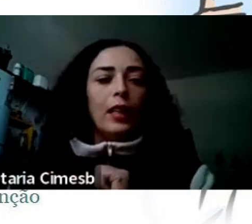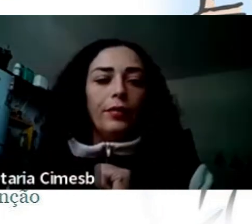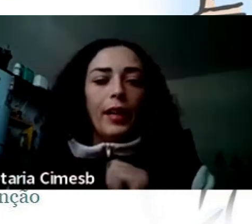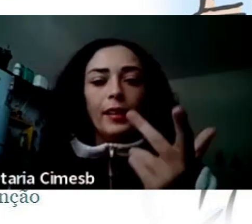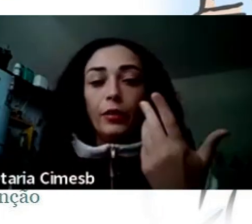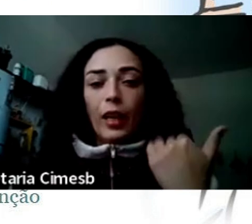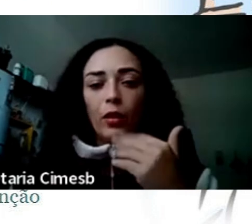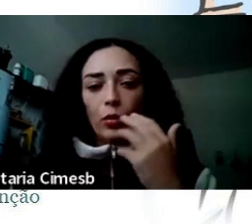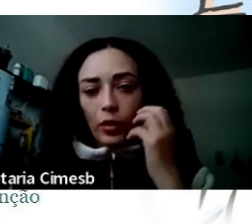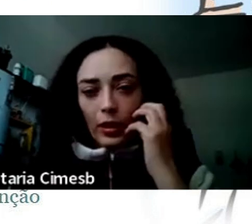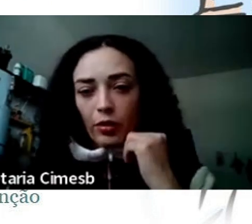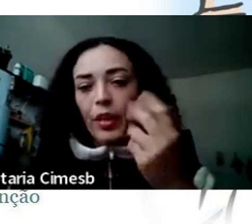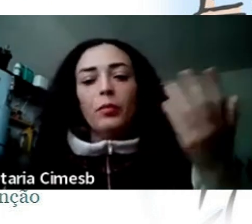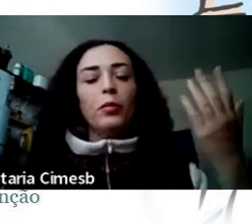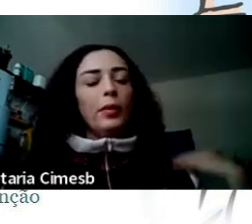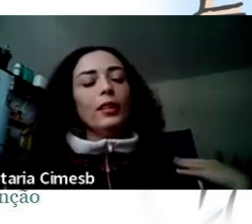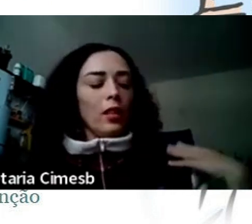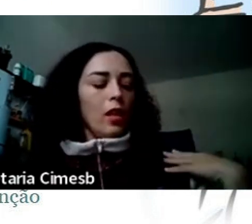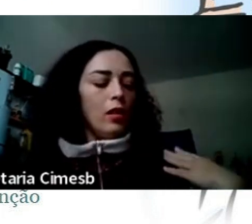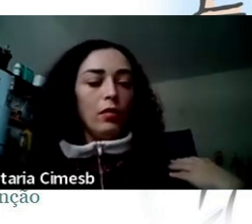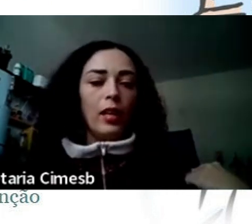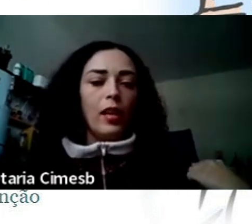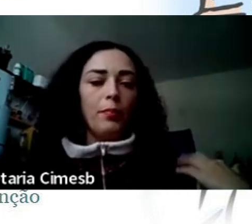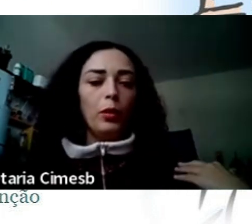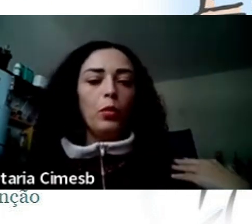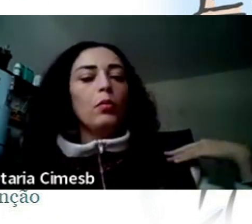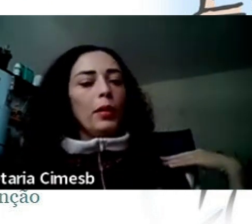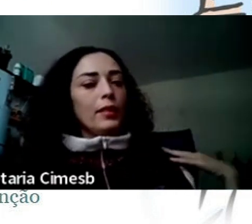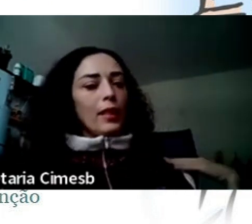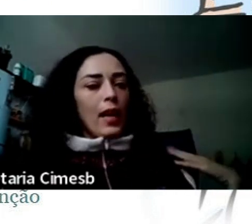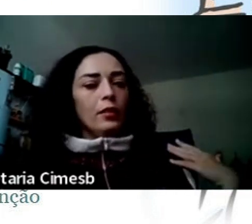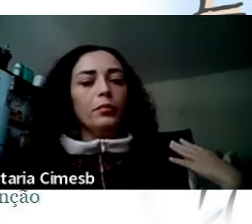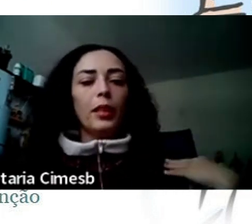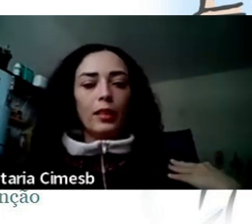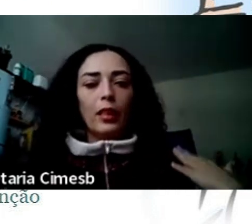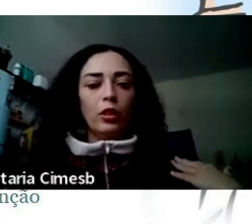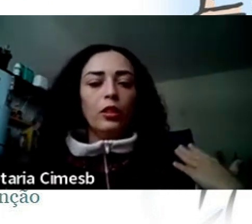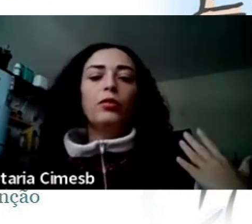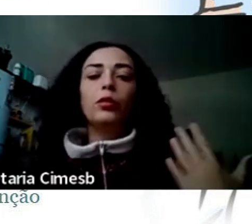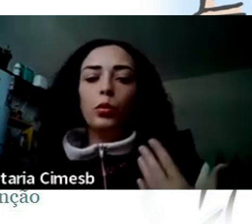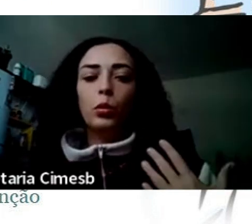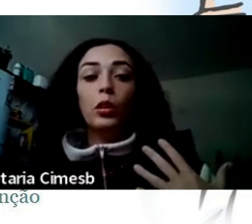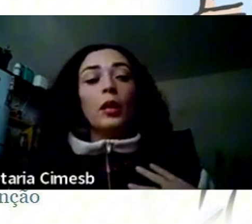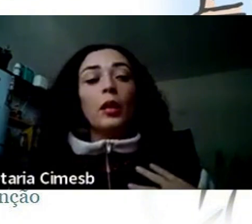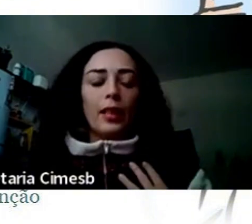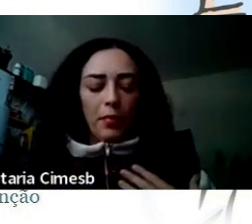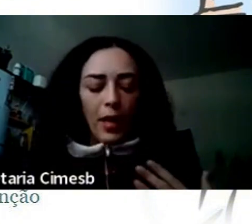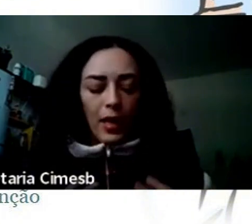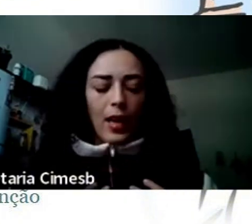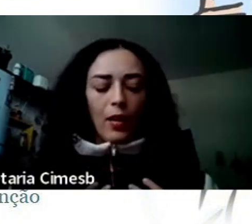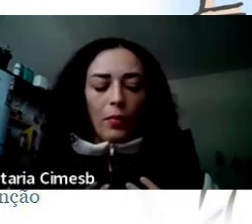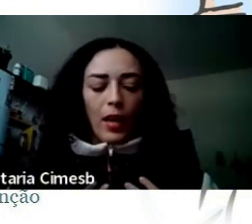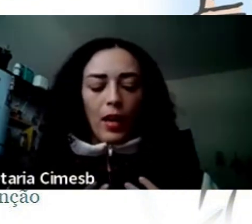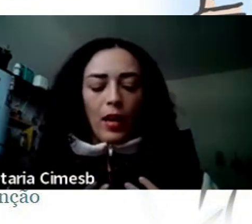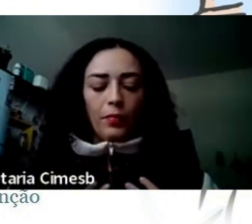depois. E ele vai identificar a conjugação de verbo pelo aqui, ó, pelo passado, presente, futuro. Porque